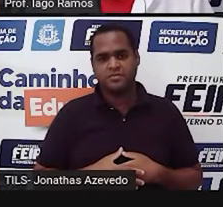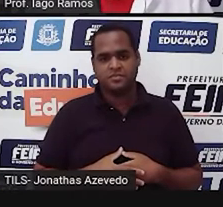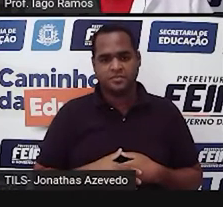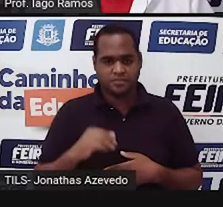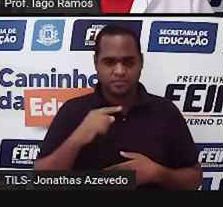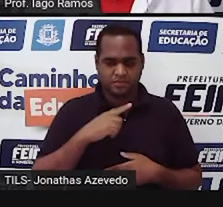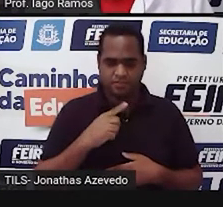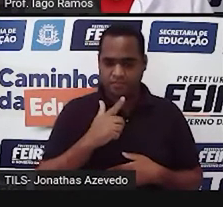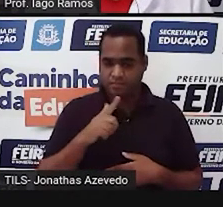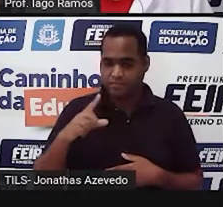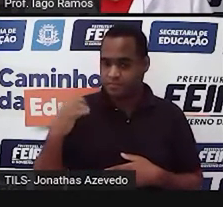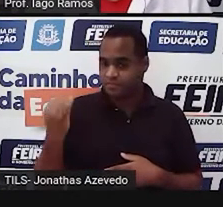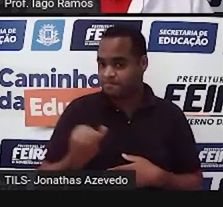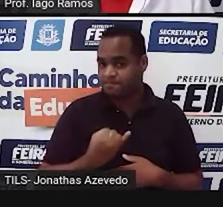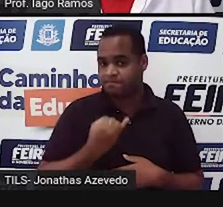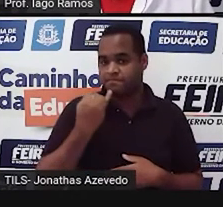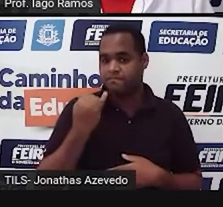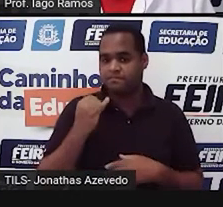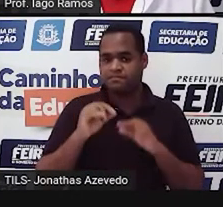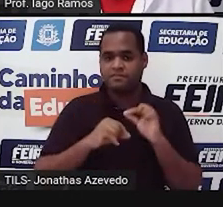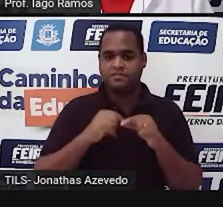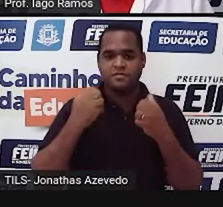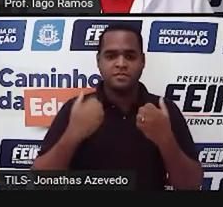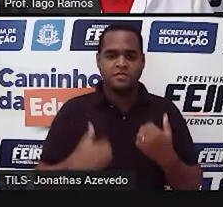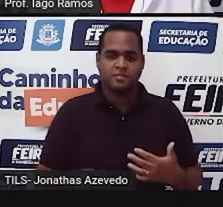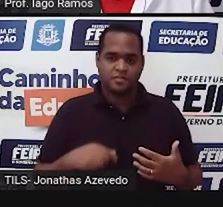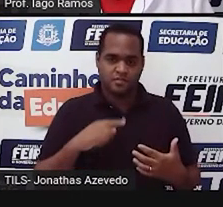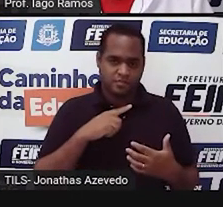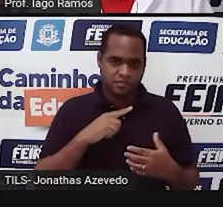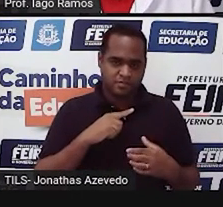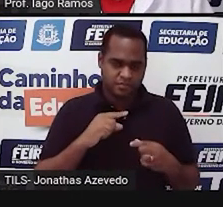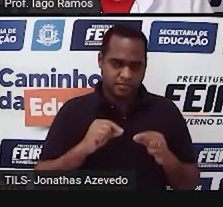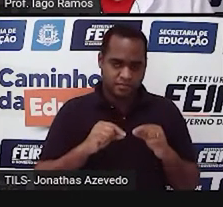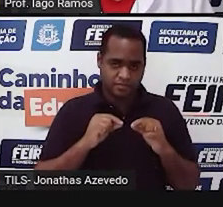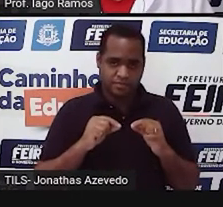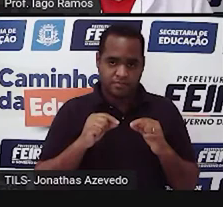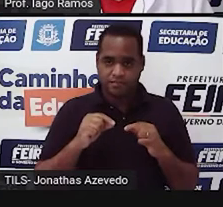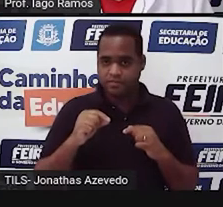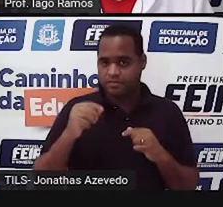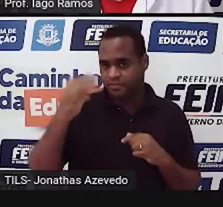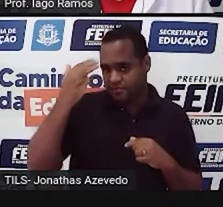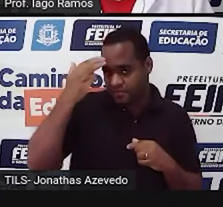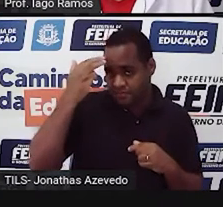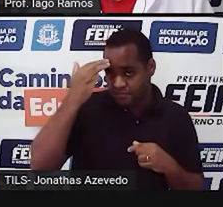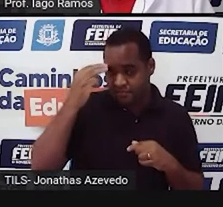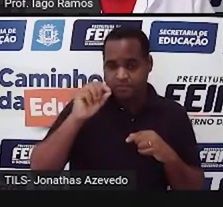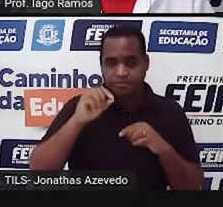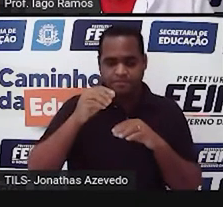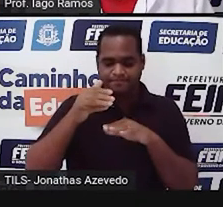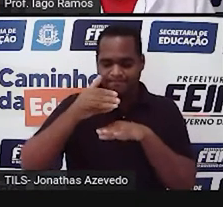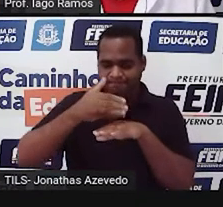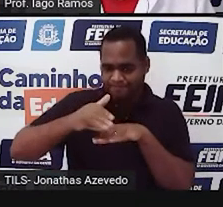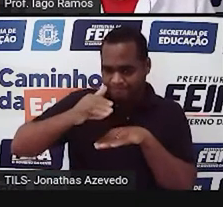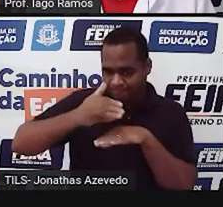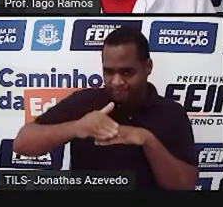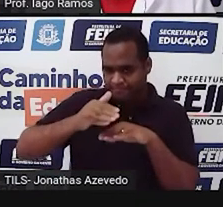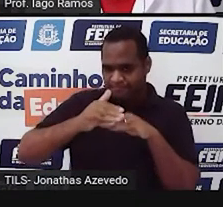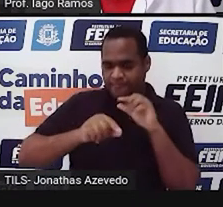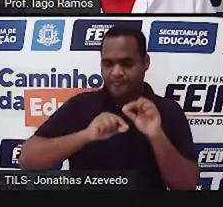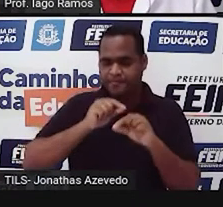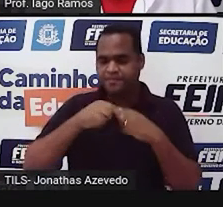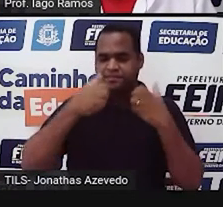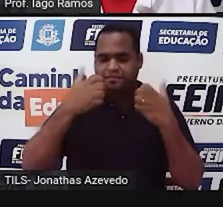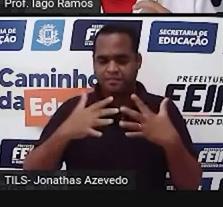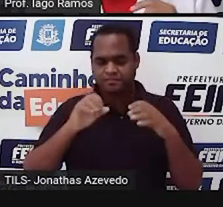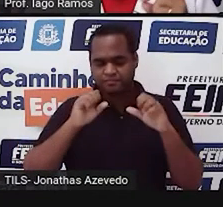exercício de memória tá E esse exercício de memória aqui a gente também vai fazer né